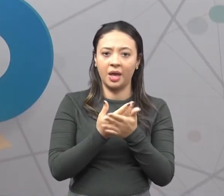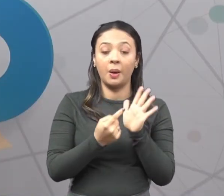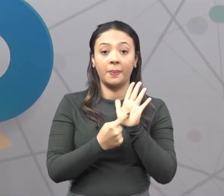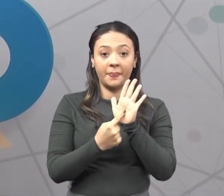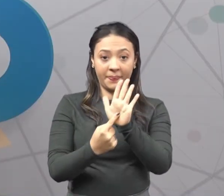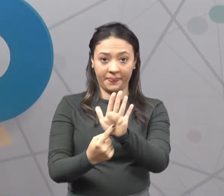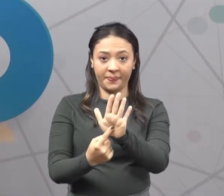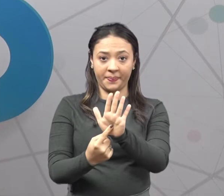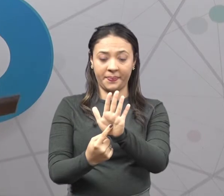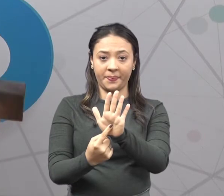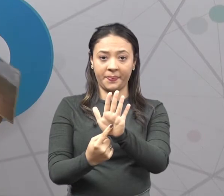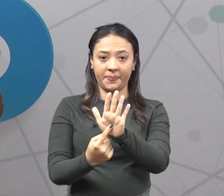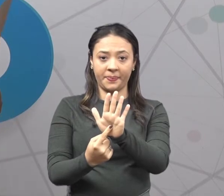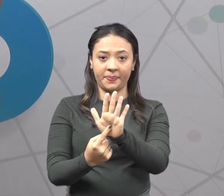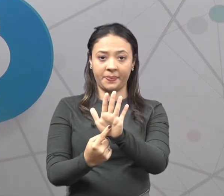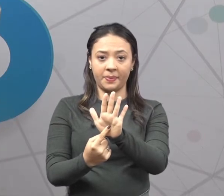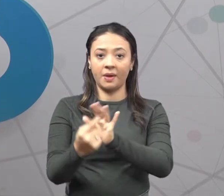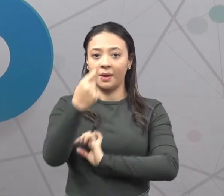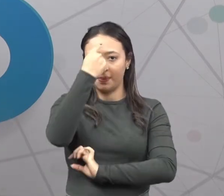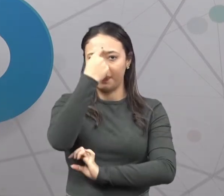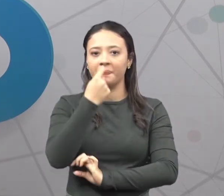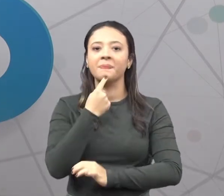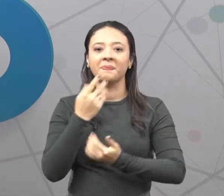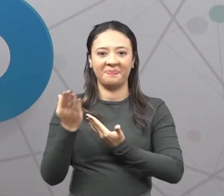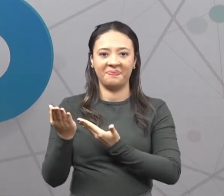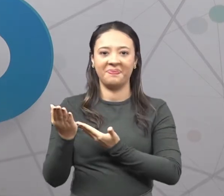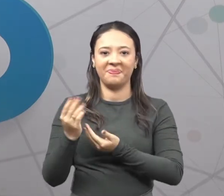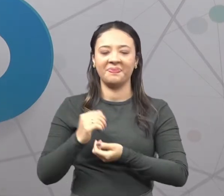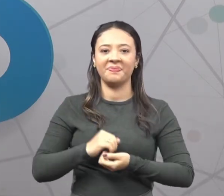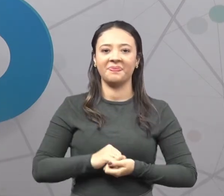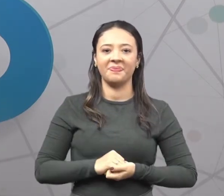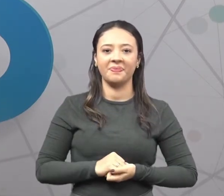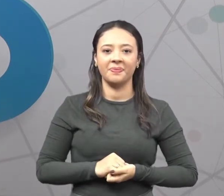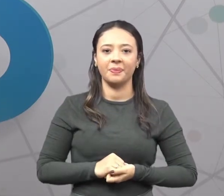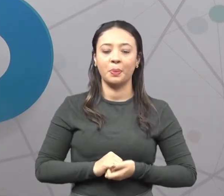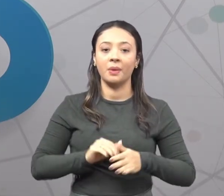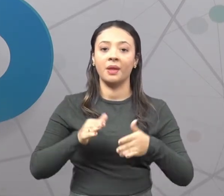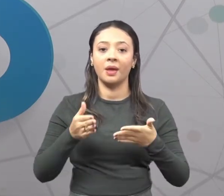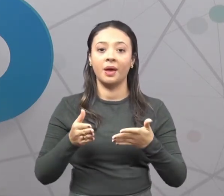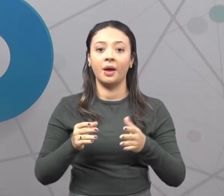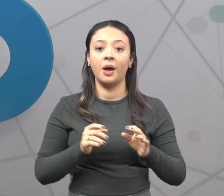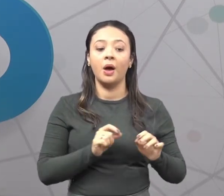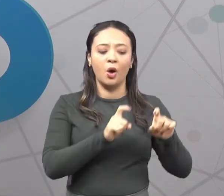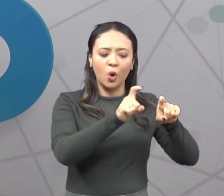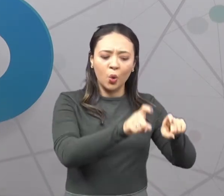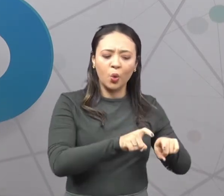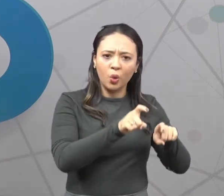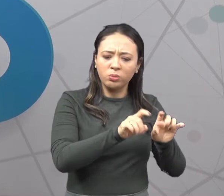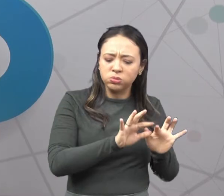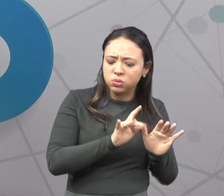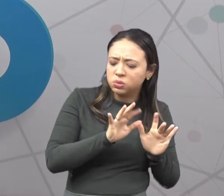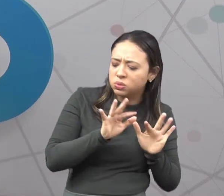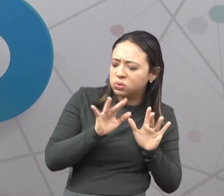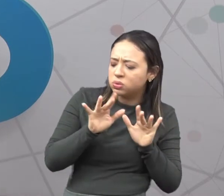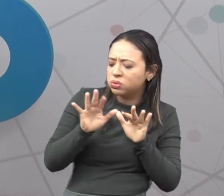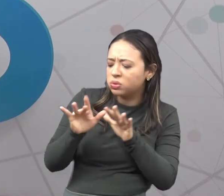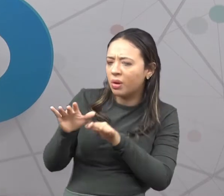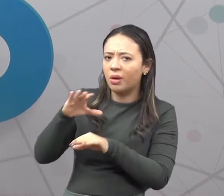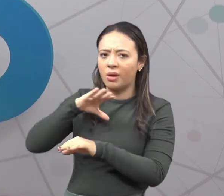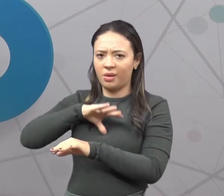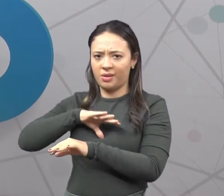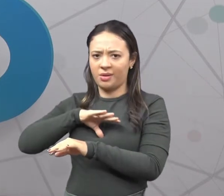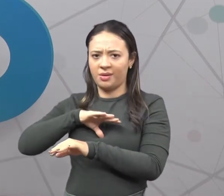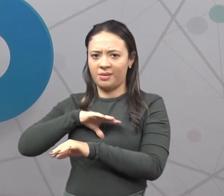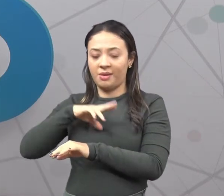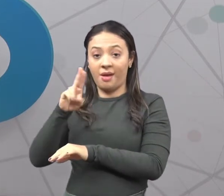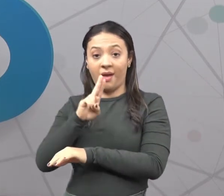apresentei a vocês estas imagens, né? Então, êxodo rural é isso. É o